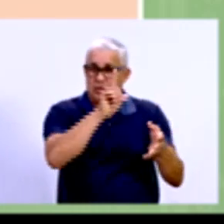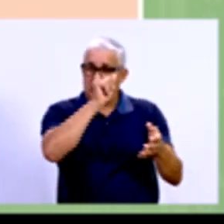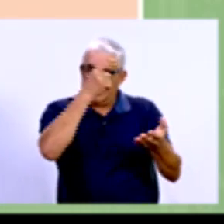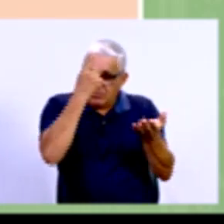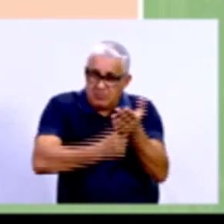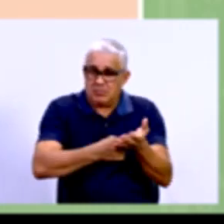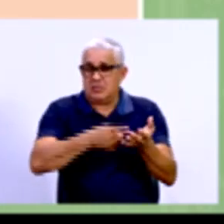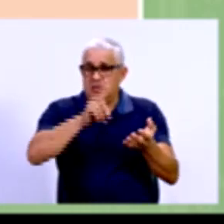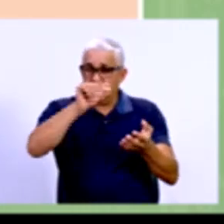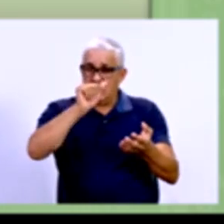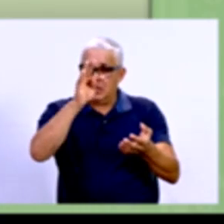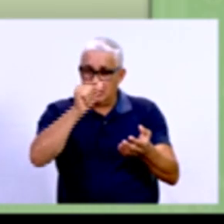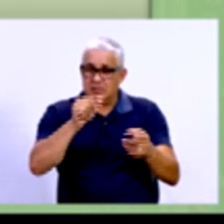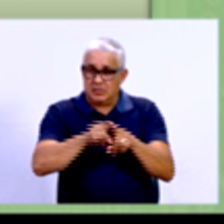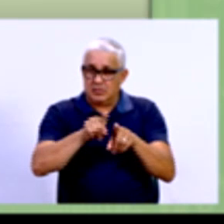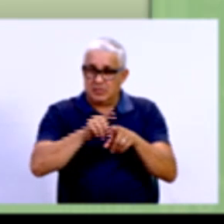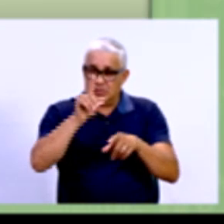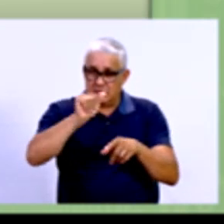usar a estatística, né?